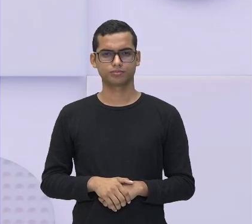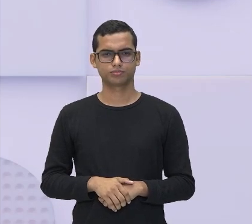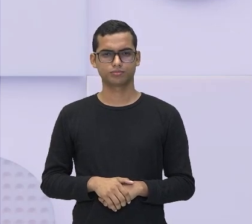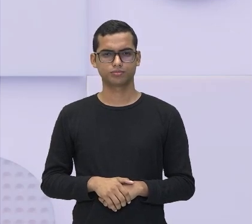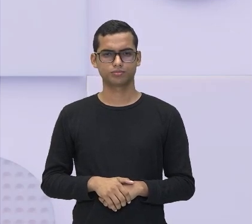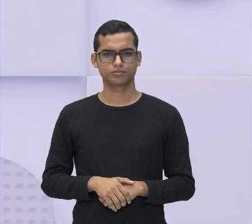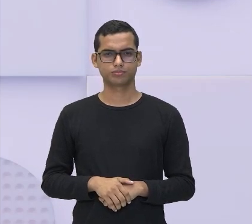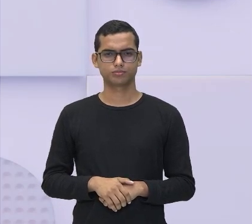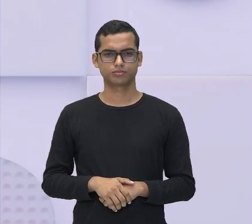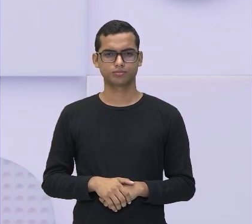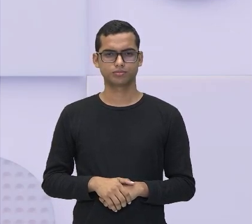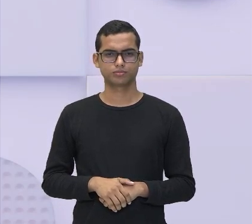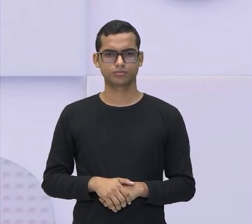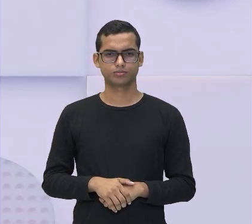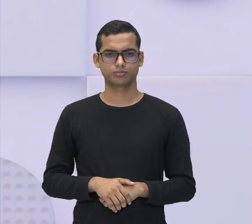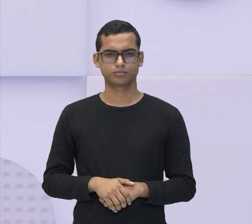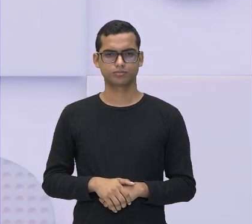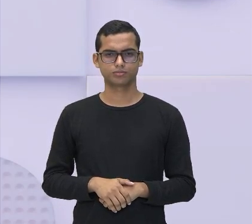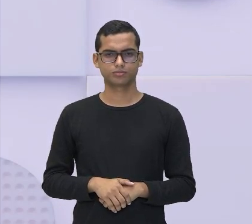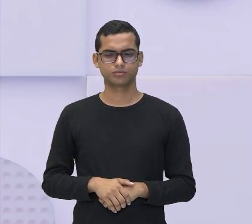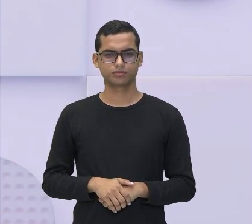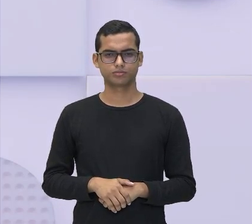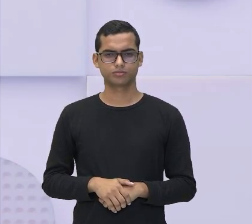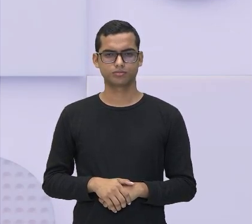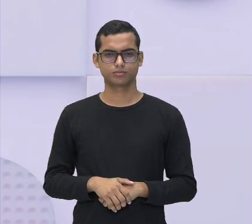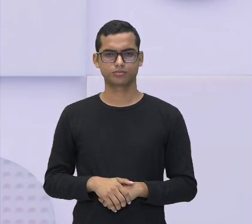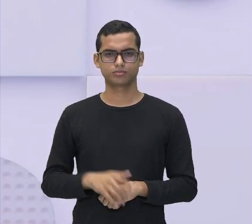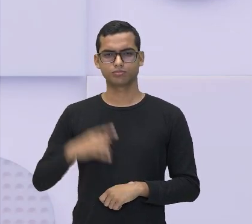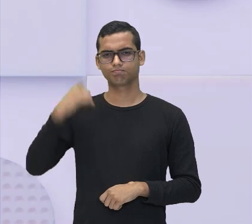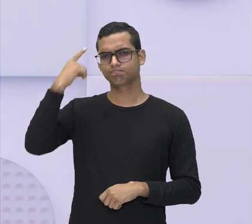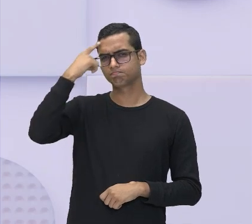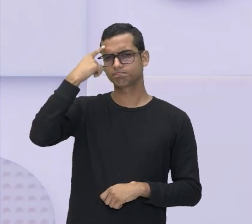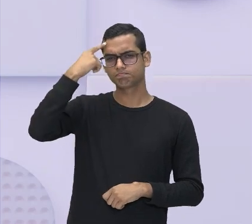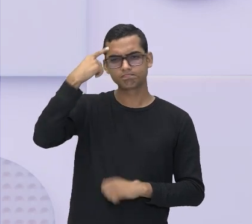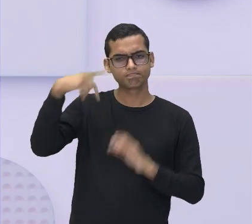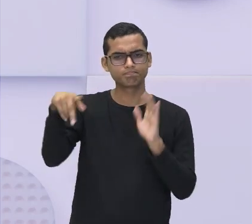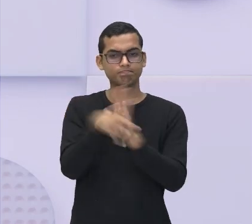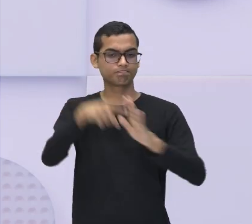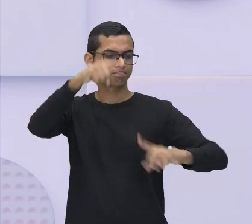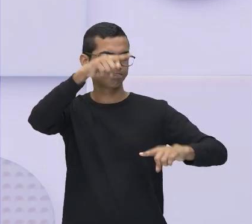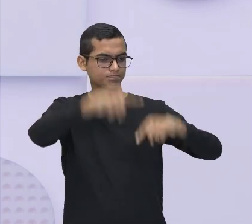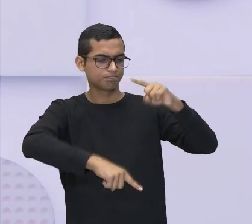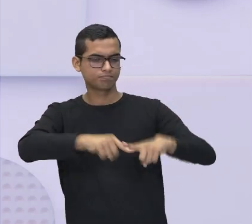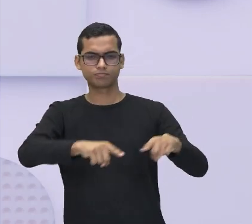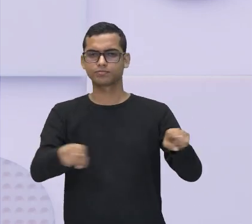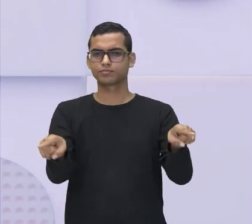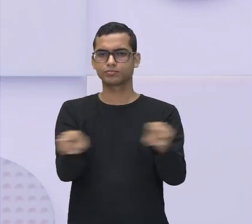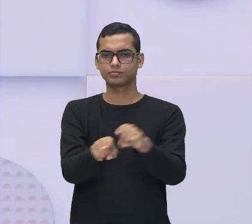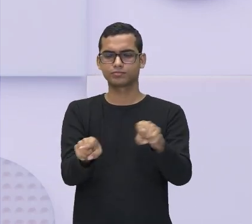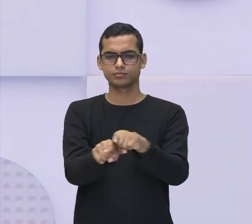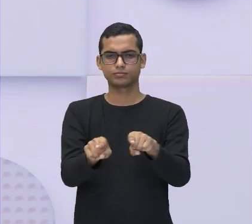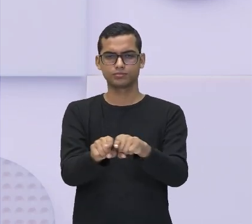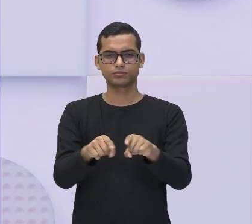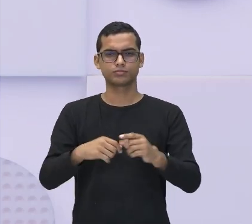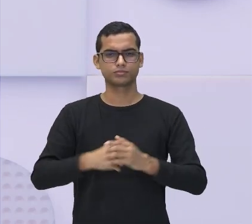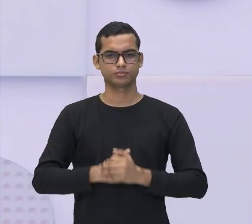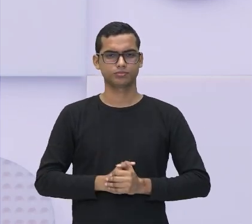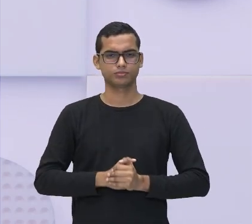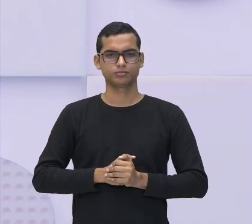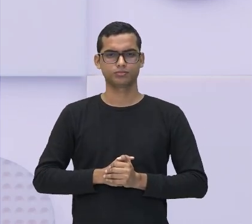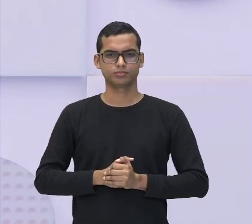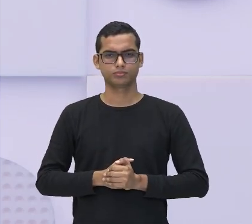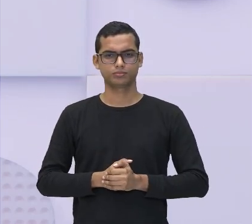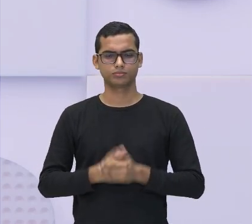uma mentalidade muito mais materialista, inclusive. Quer ver uma coisa? Muitas